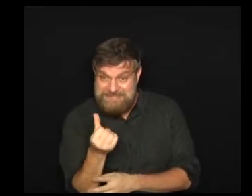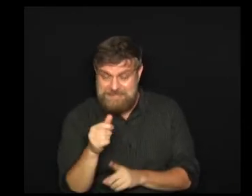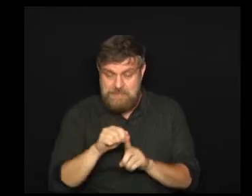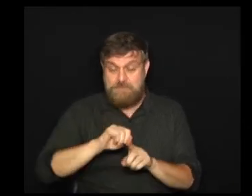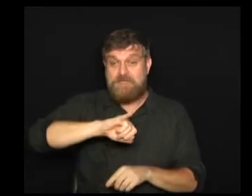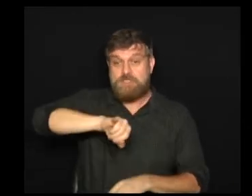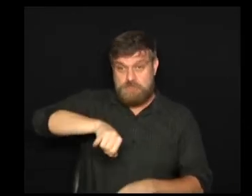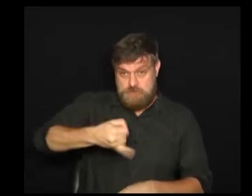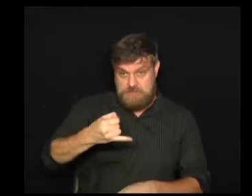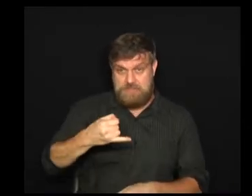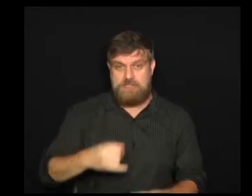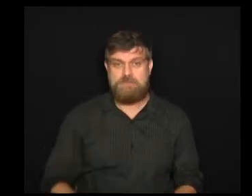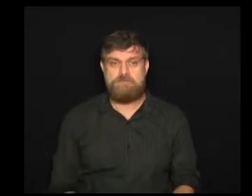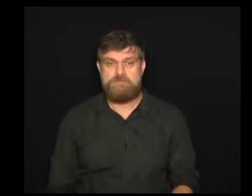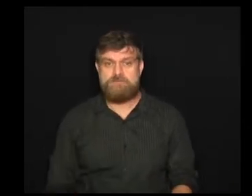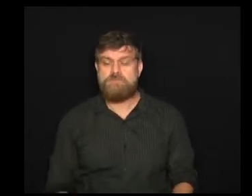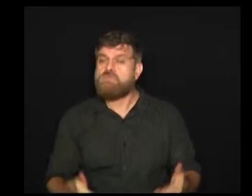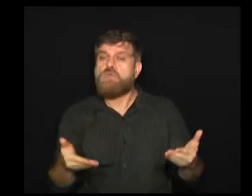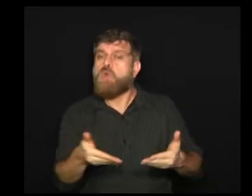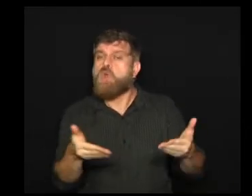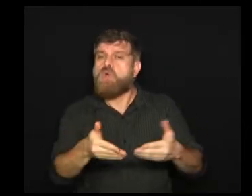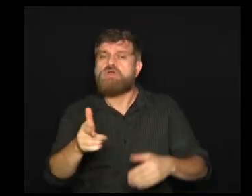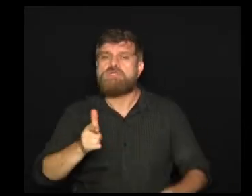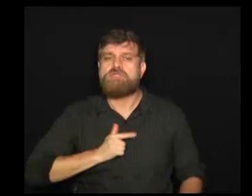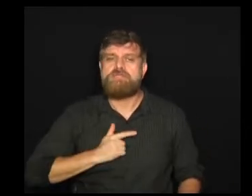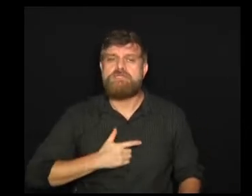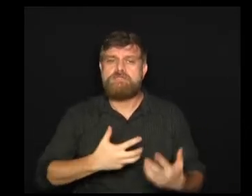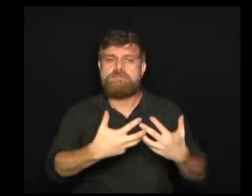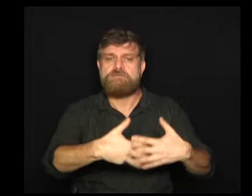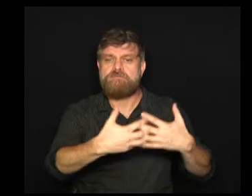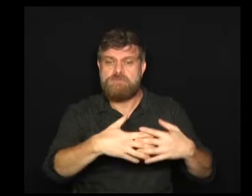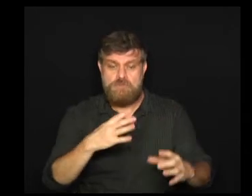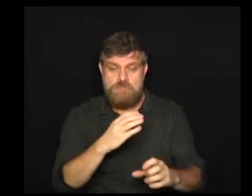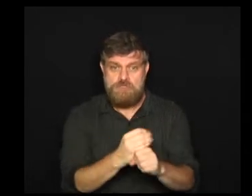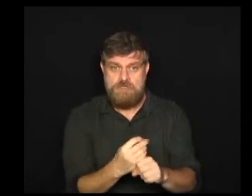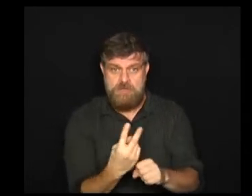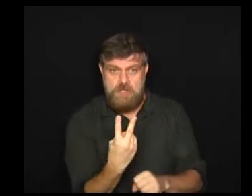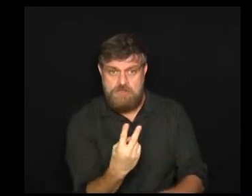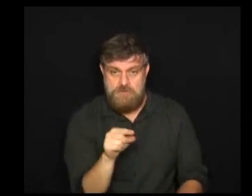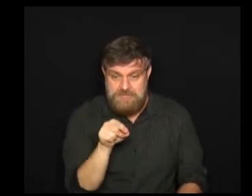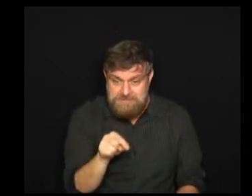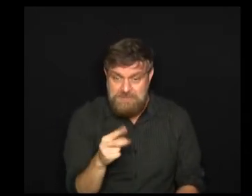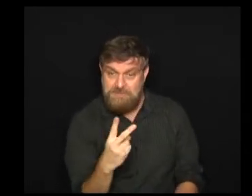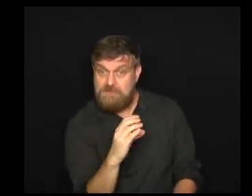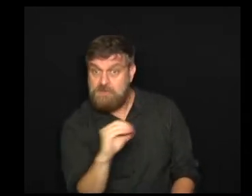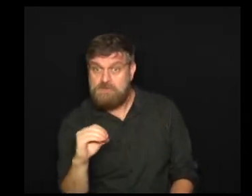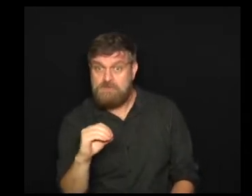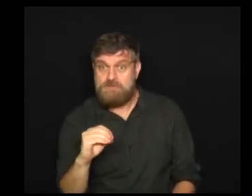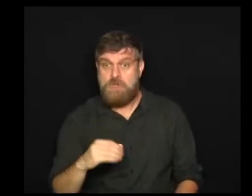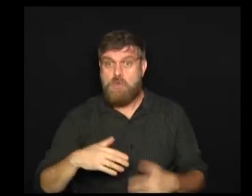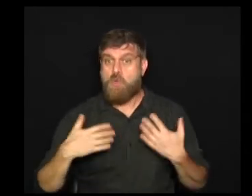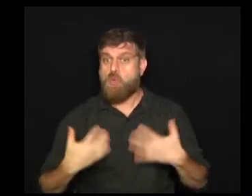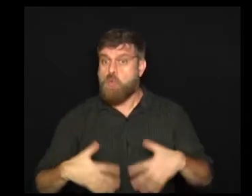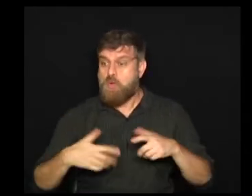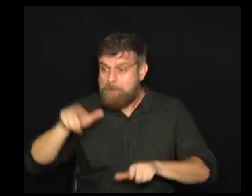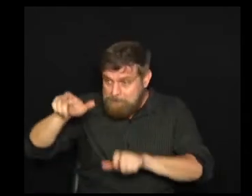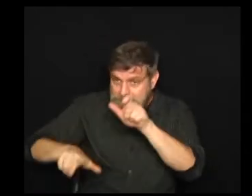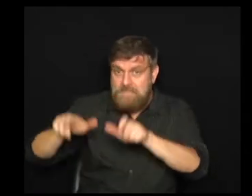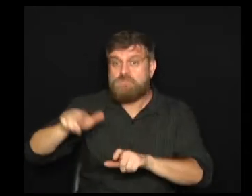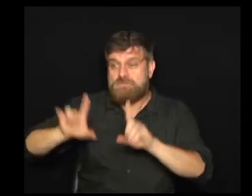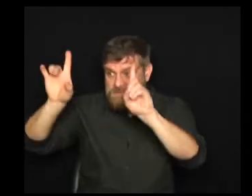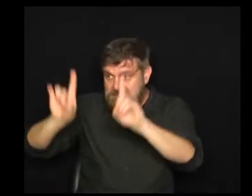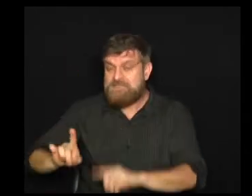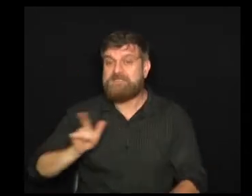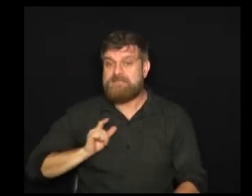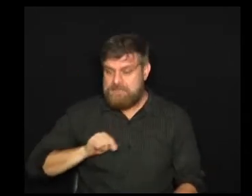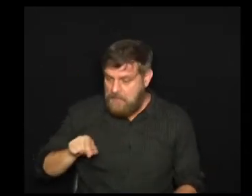né? E hoje nós temos ativos mais de 2.200 cartões, mais de 2.200 pessoas com